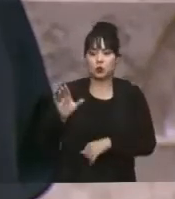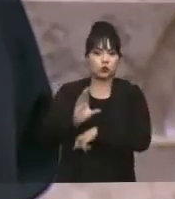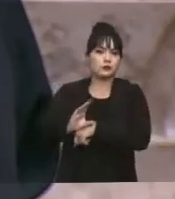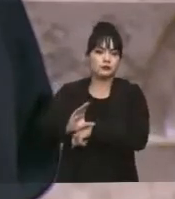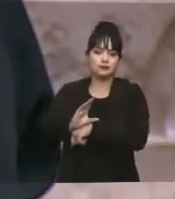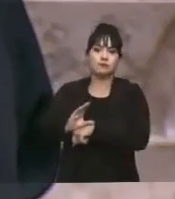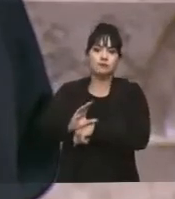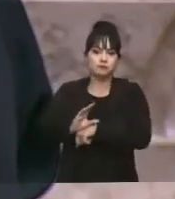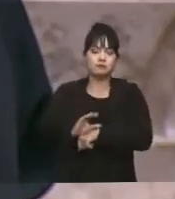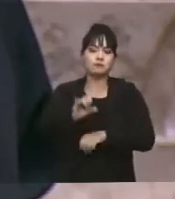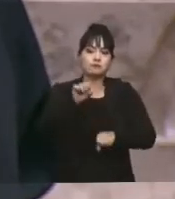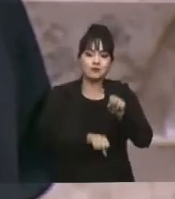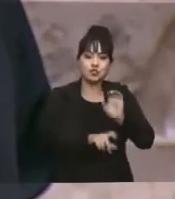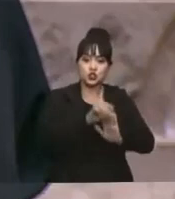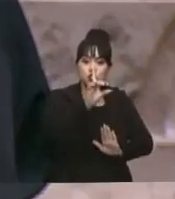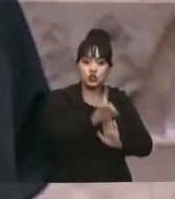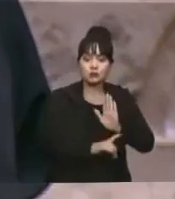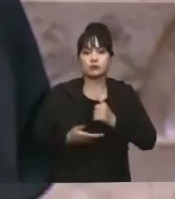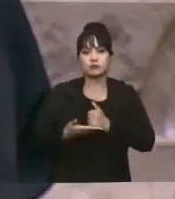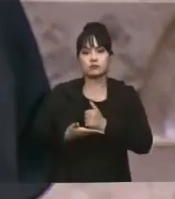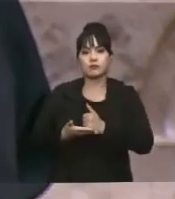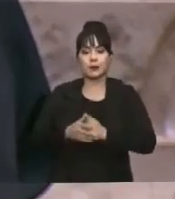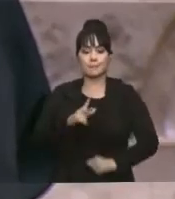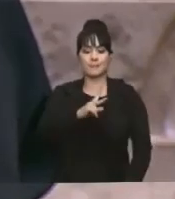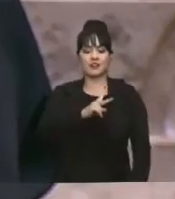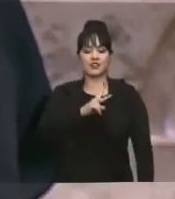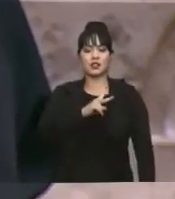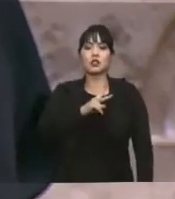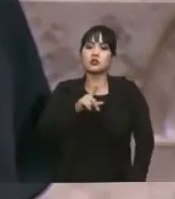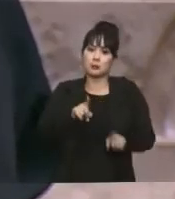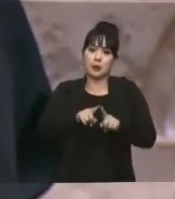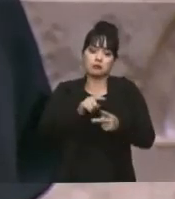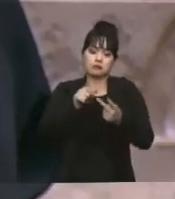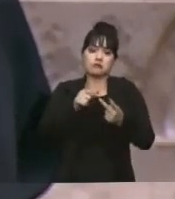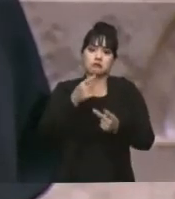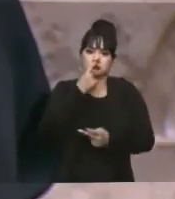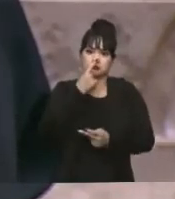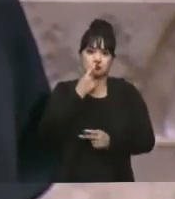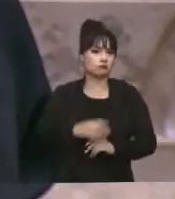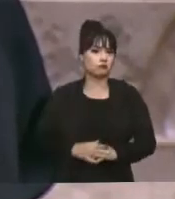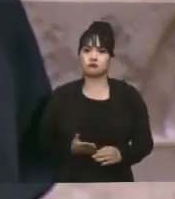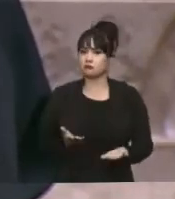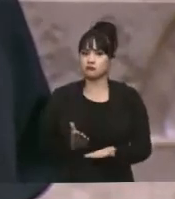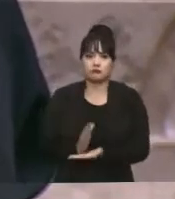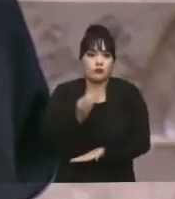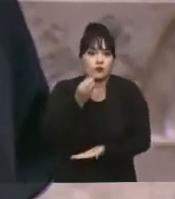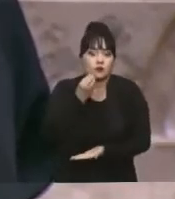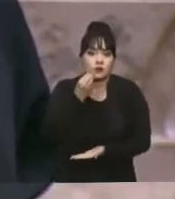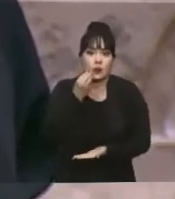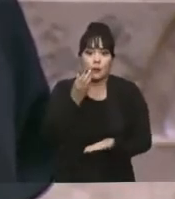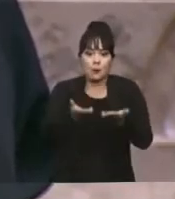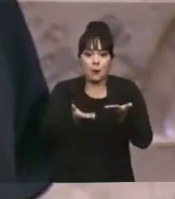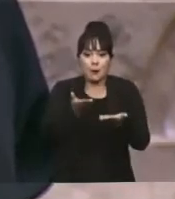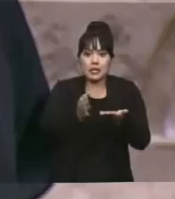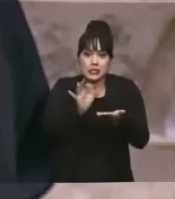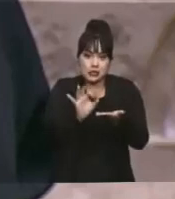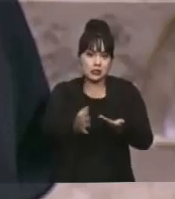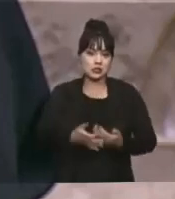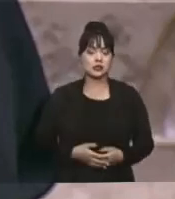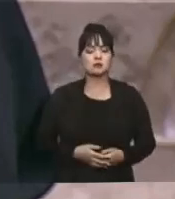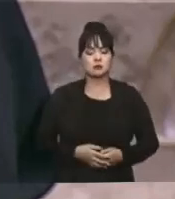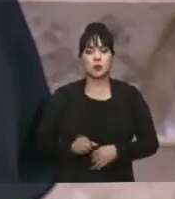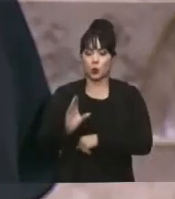inconstitucionalidade, violam direitos fundamentais como a privacidade e intimidade e não passam no teste data vênia da proporcionalidade.